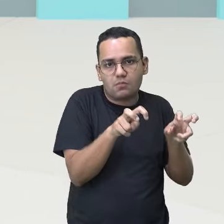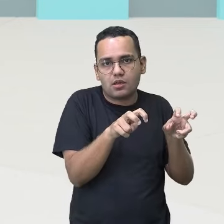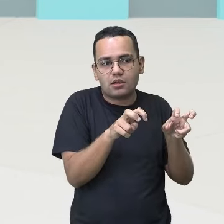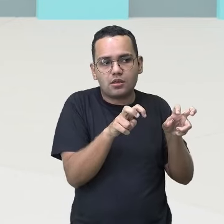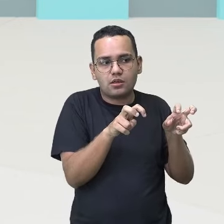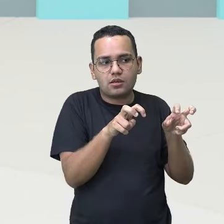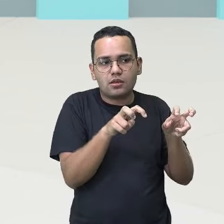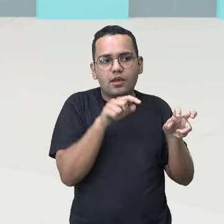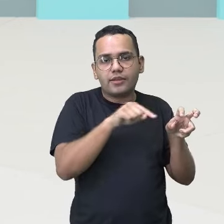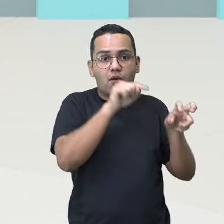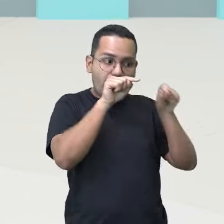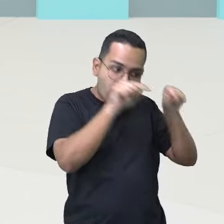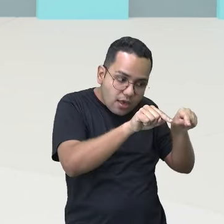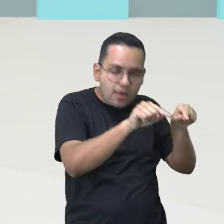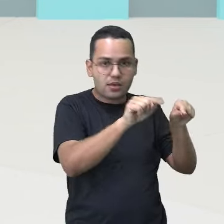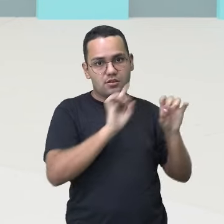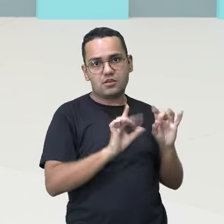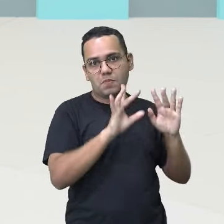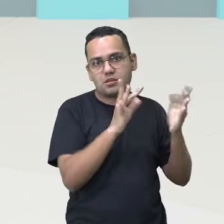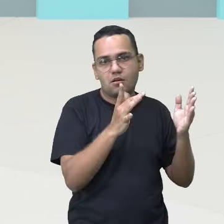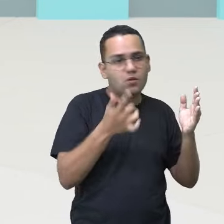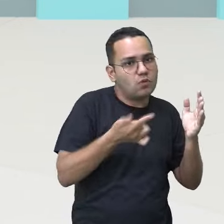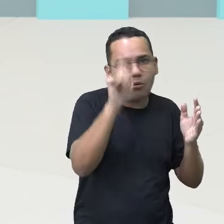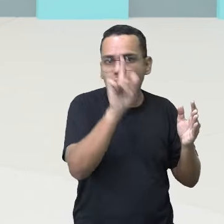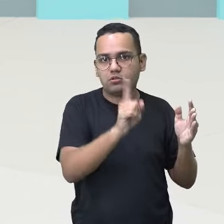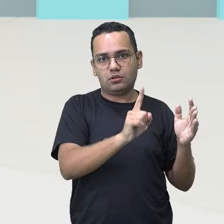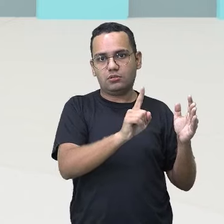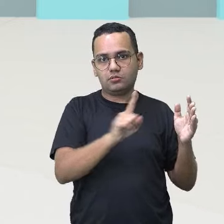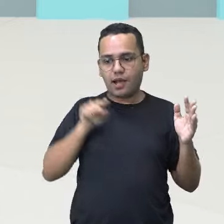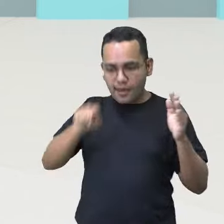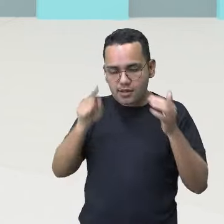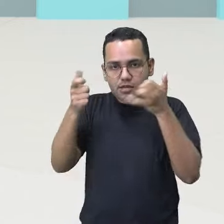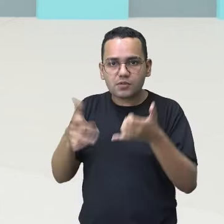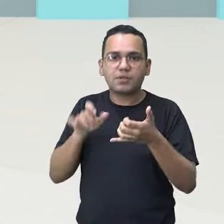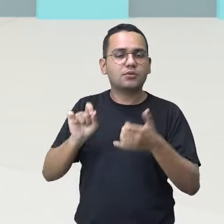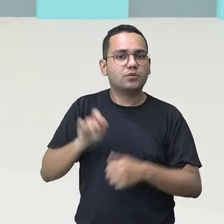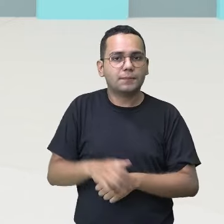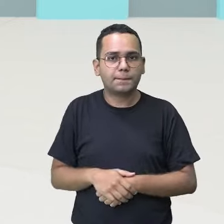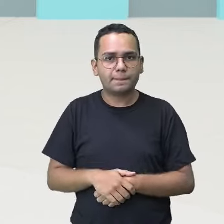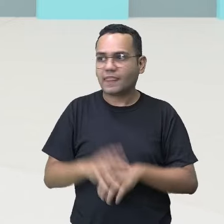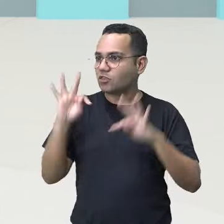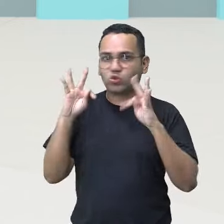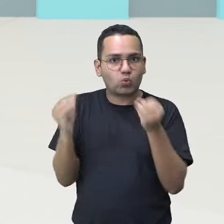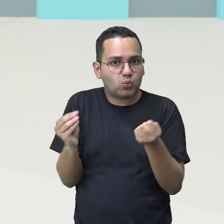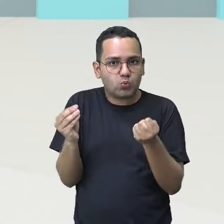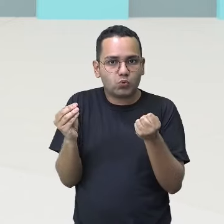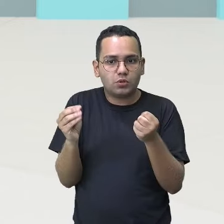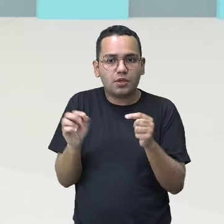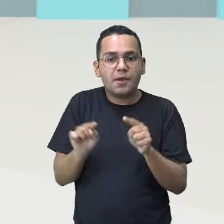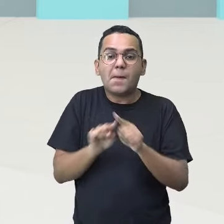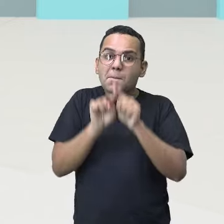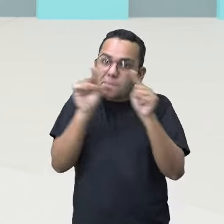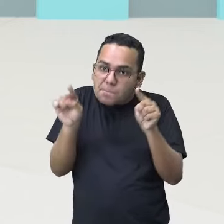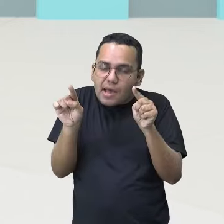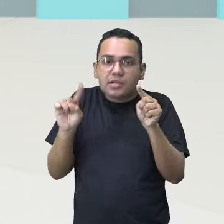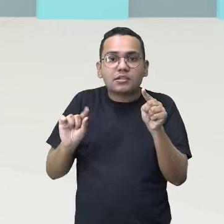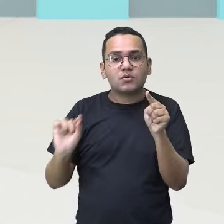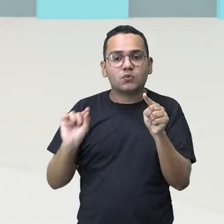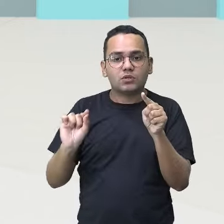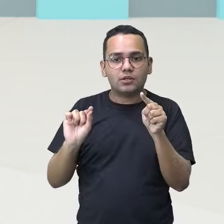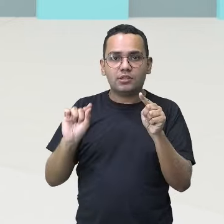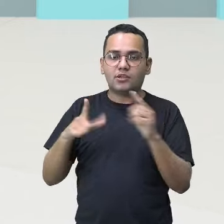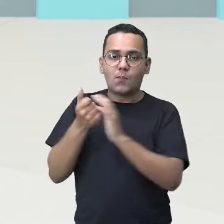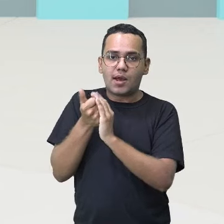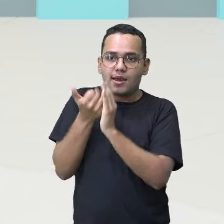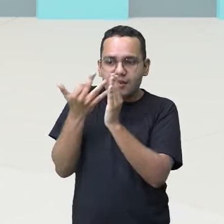olha é este aqui e não aquele ali na explicativa Olha é todo mundo mas esse todo mundo tem uma